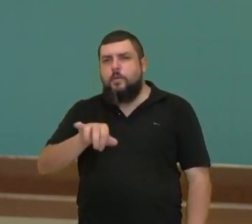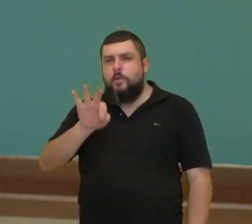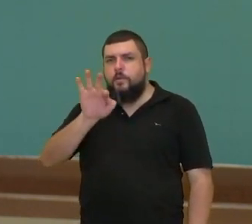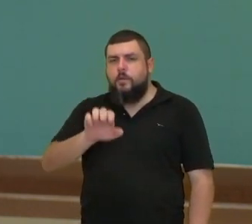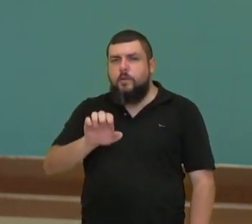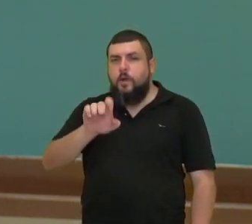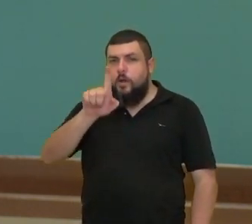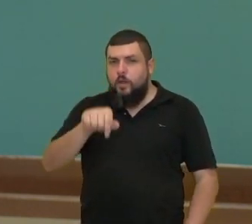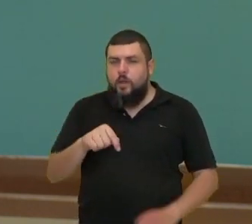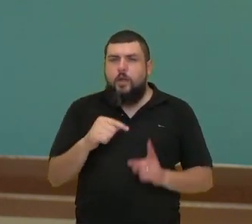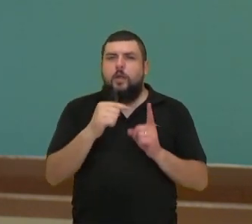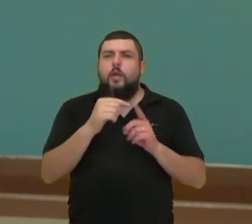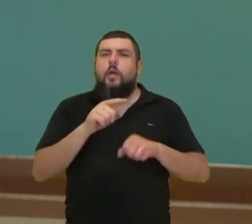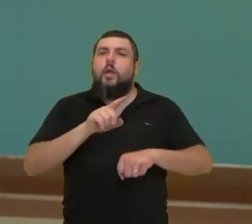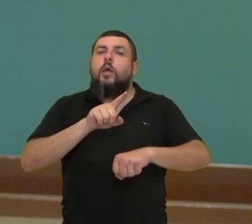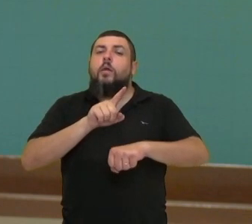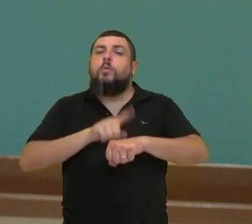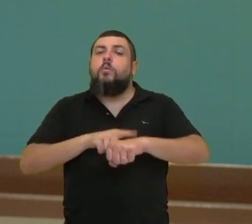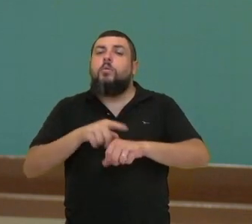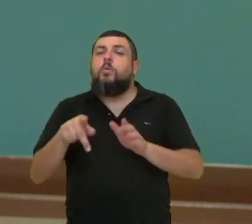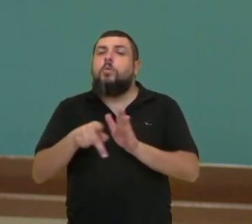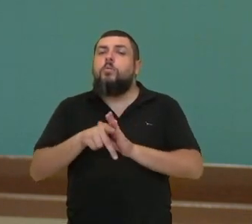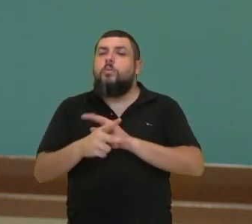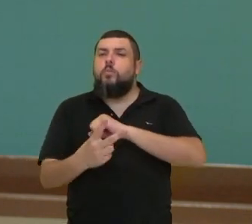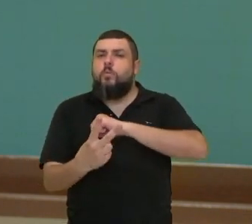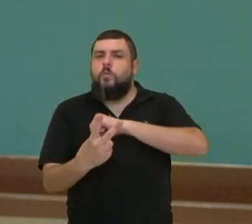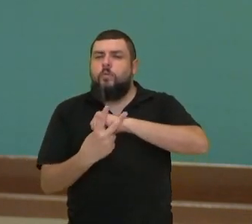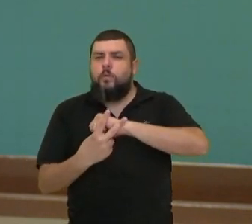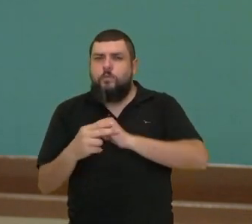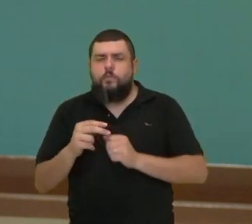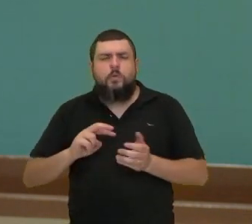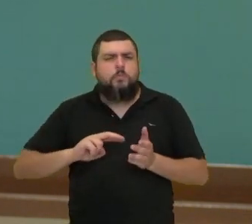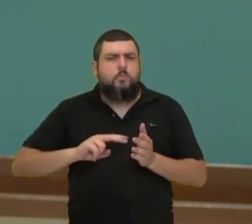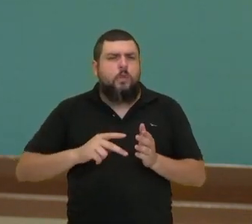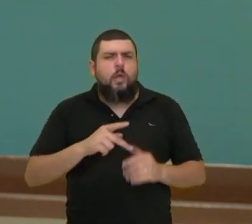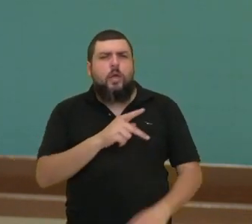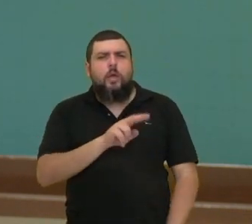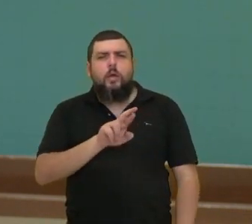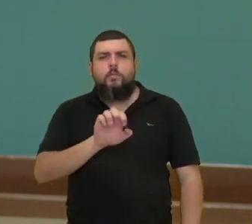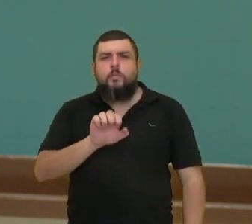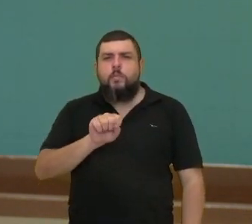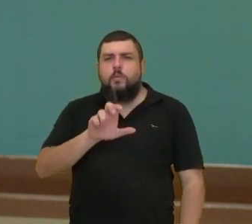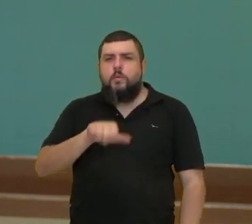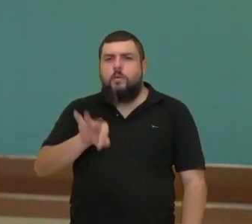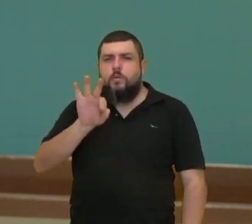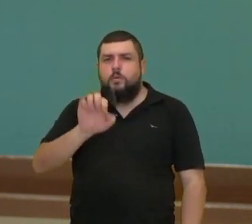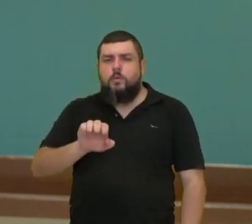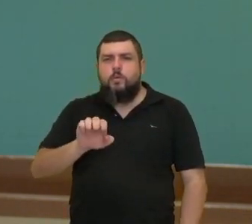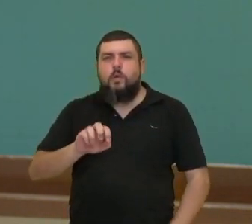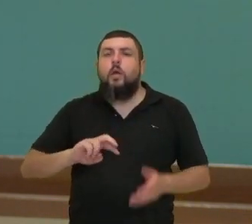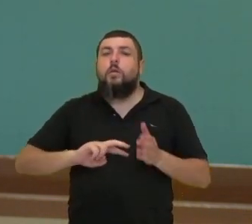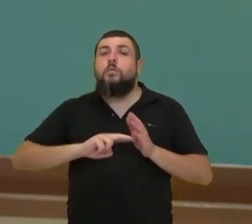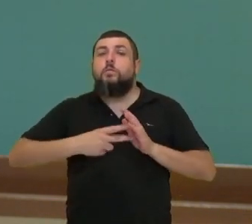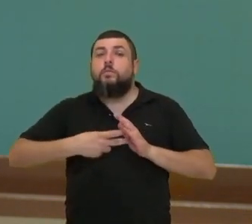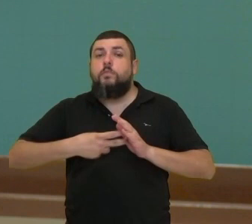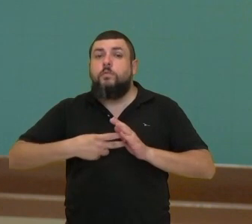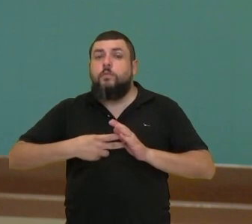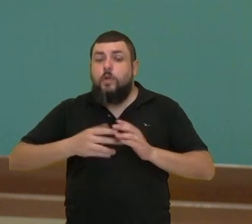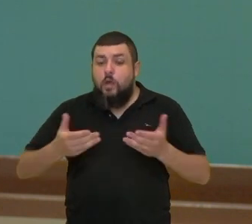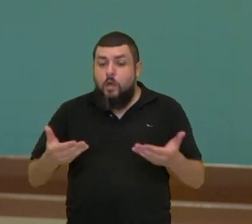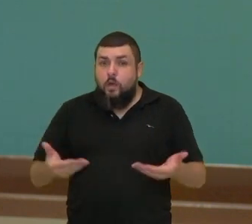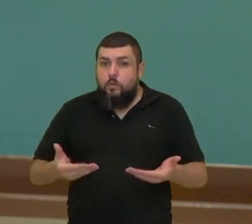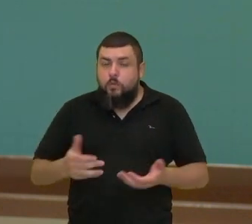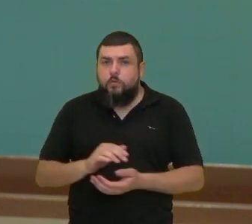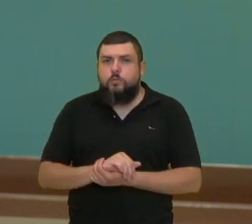tempos verbais. Presente, que indica a ação que acontece agora, passado ou pretérito, que já